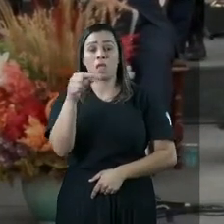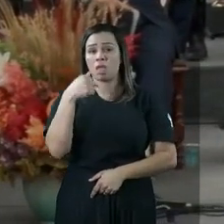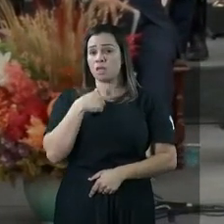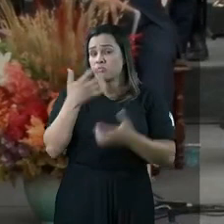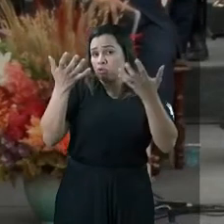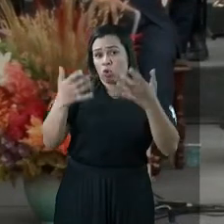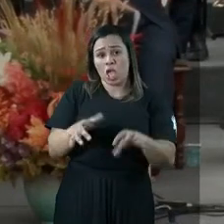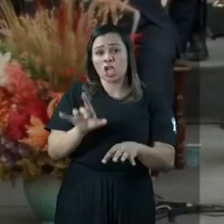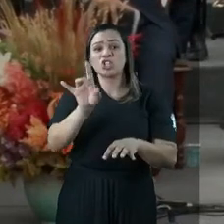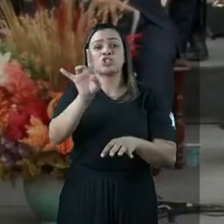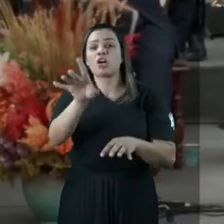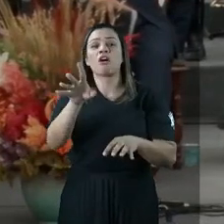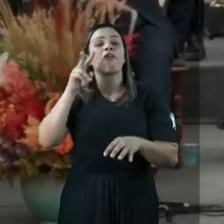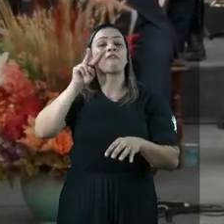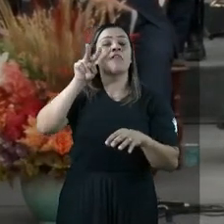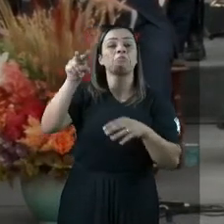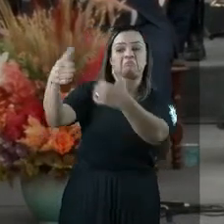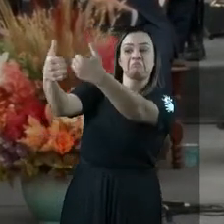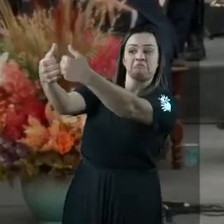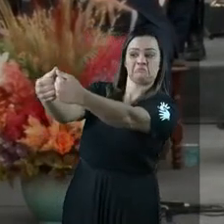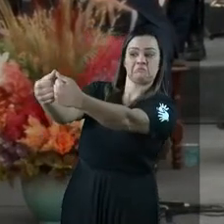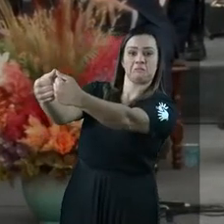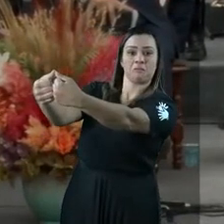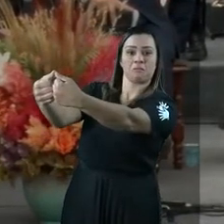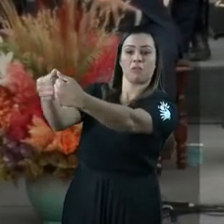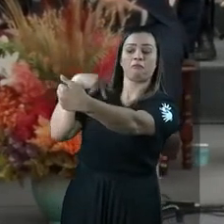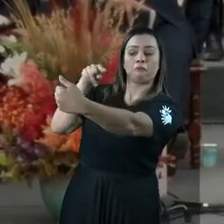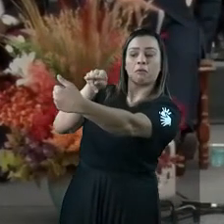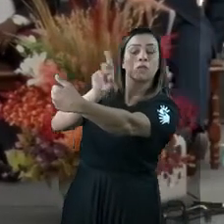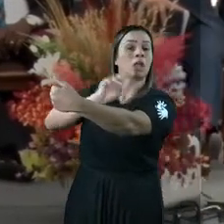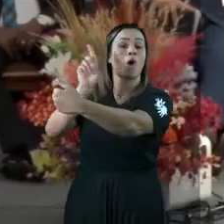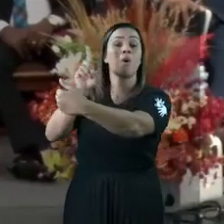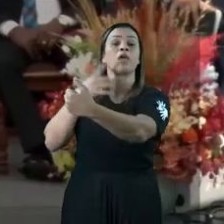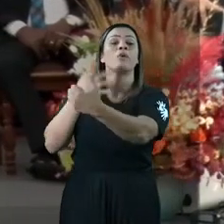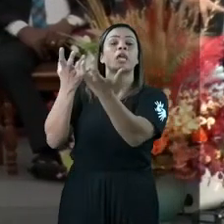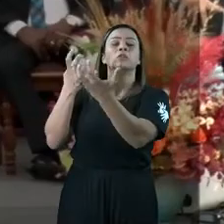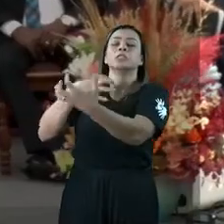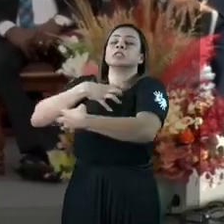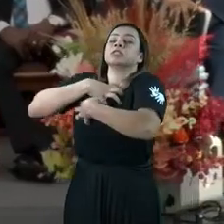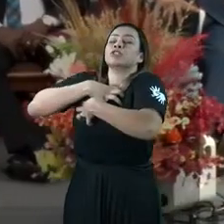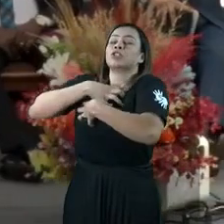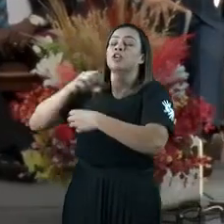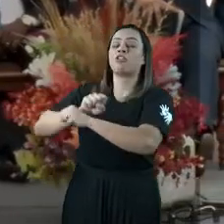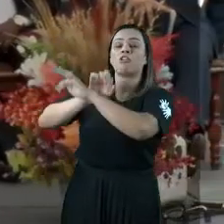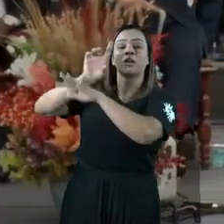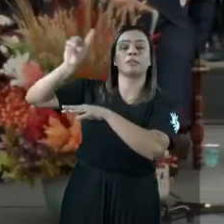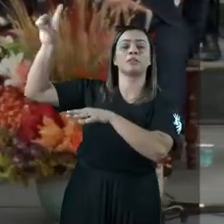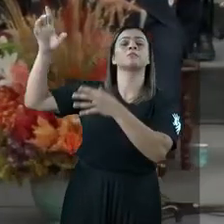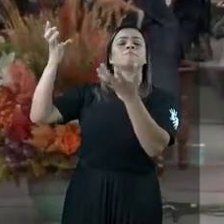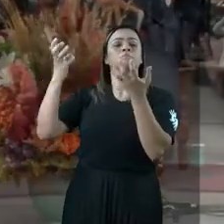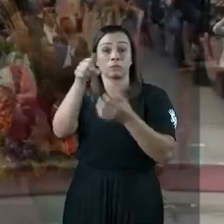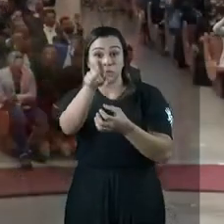madeira revestida de ouro. Eu vim aqui para olhar a face dele. Eu vim aqui para olhar a glória dele. Quantos